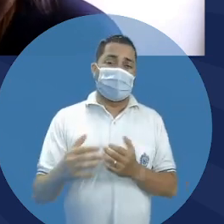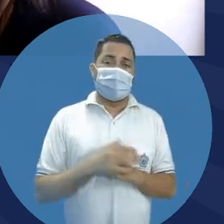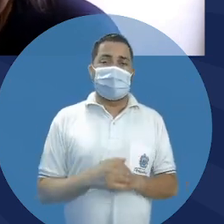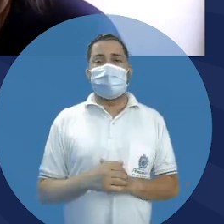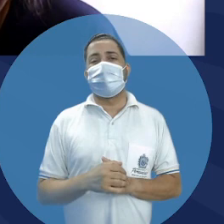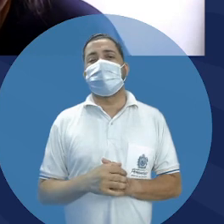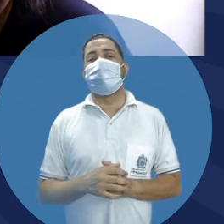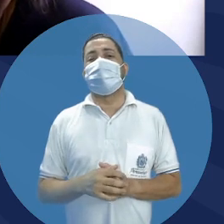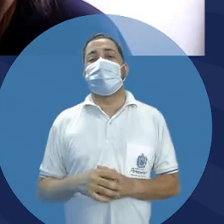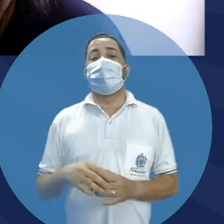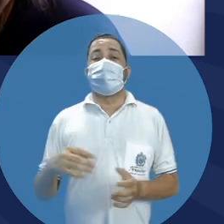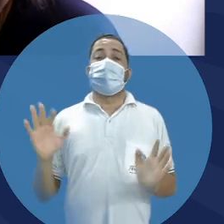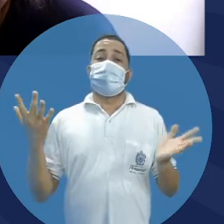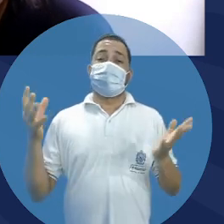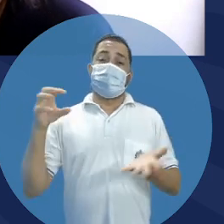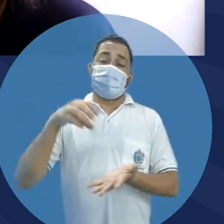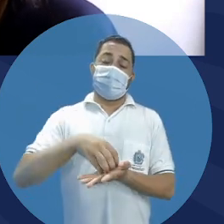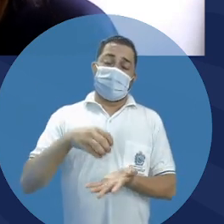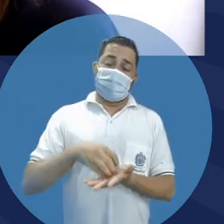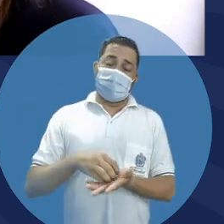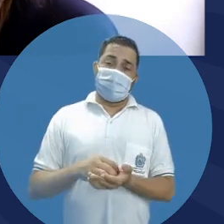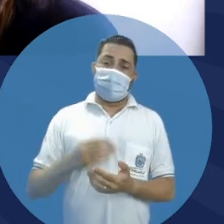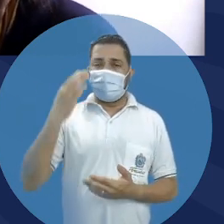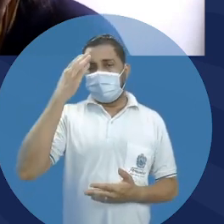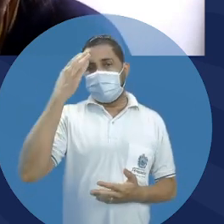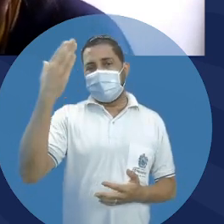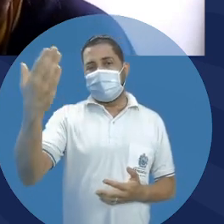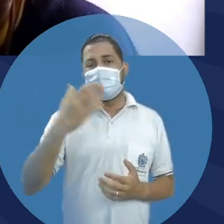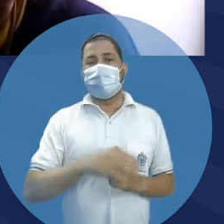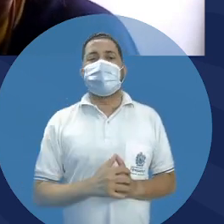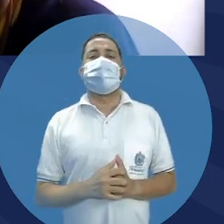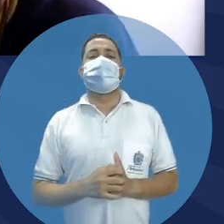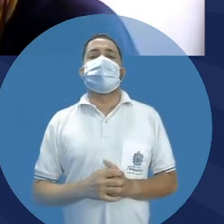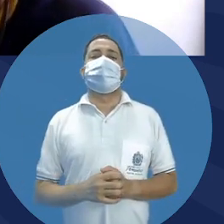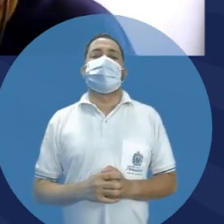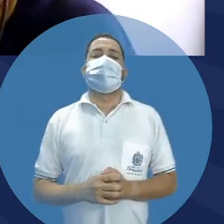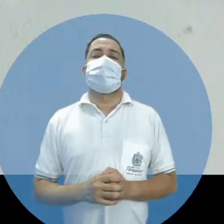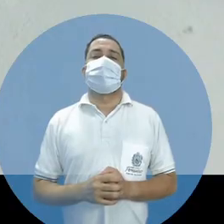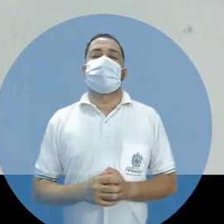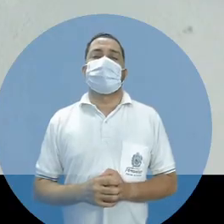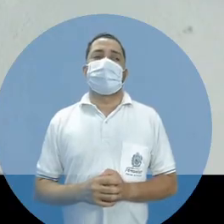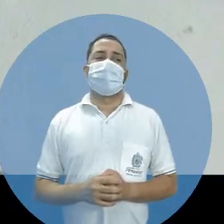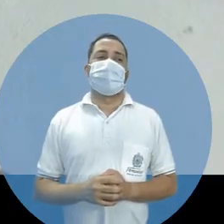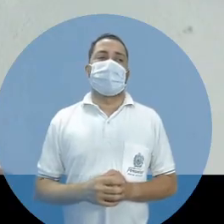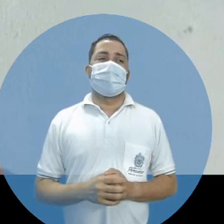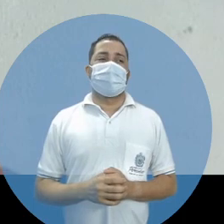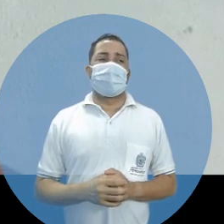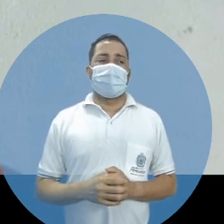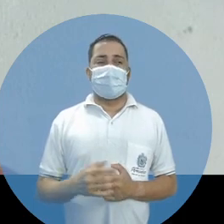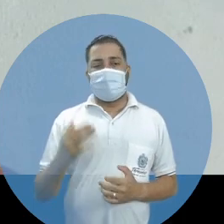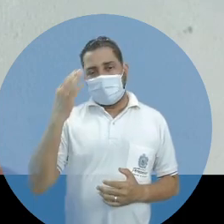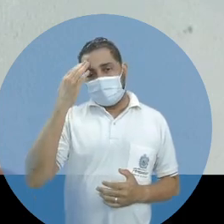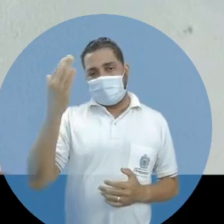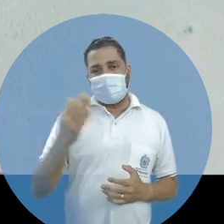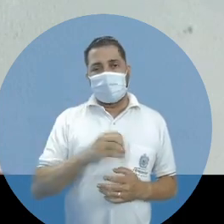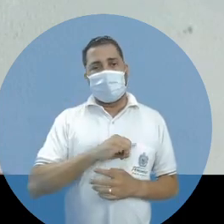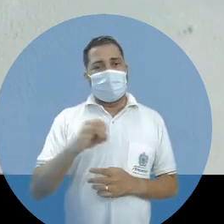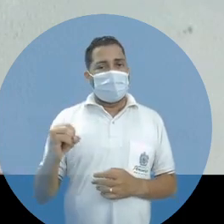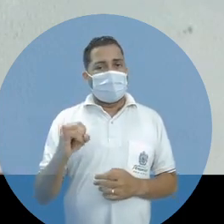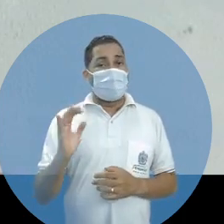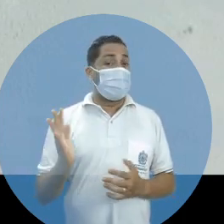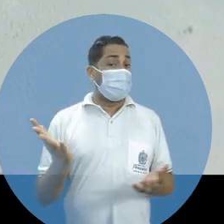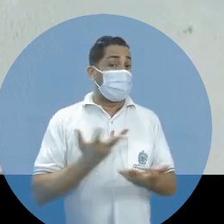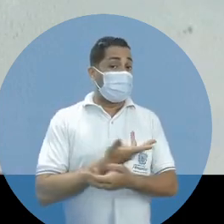tão atuante. Obrigada. Eu que agradeço. Olá para todos e todas e